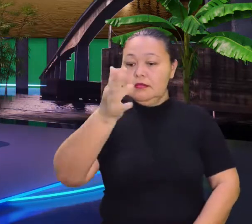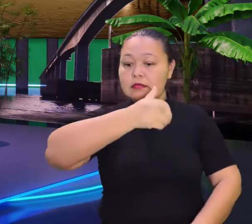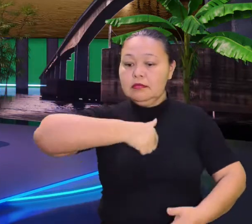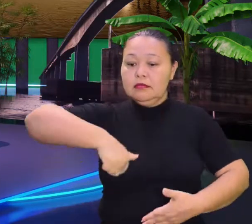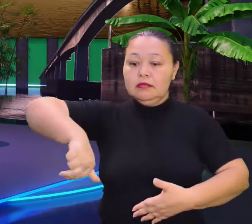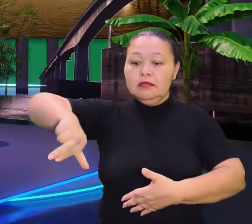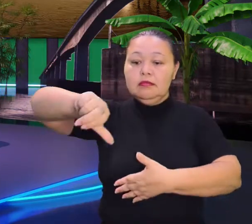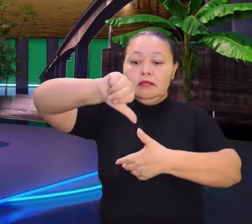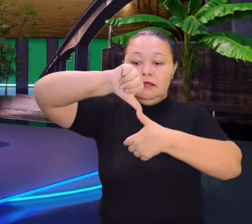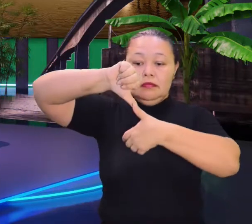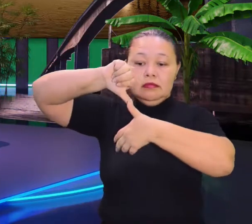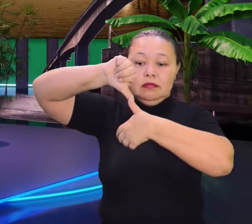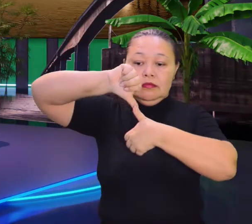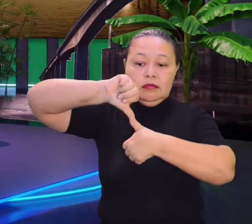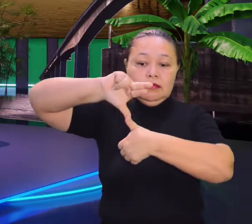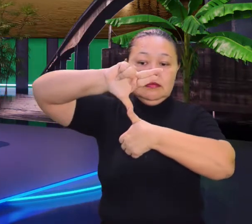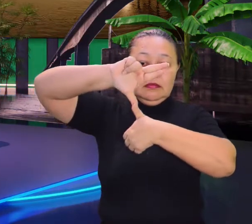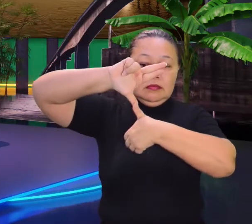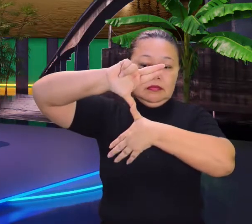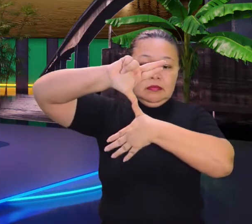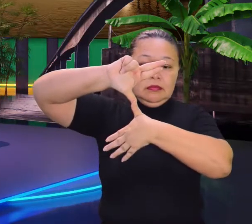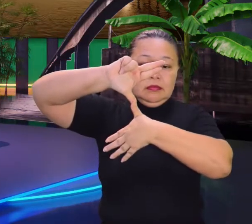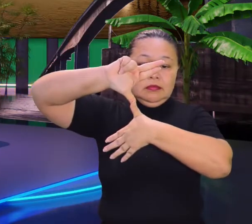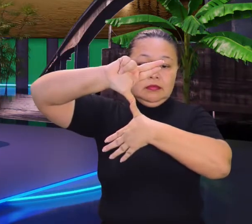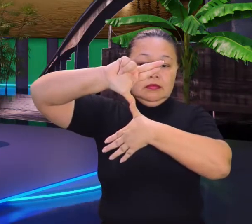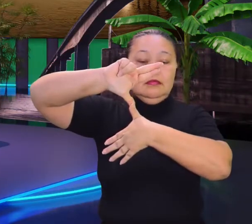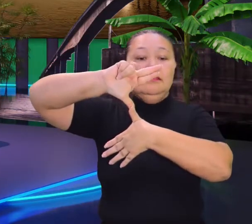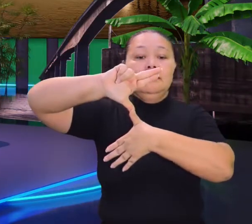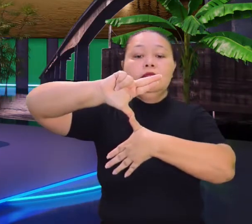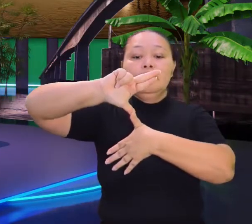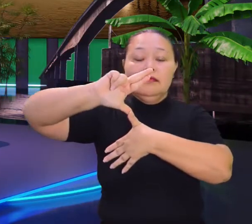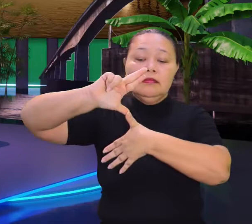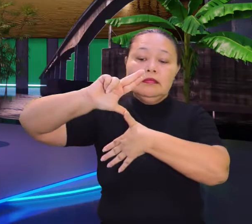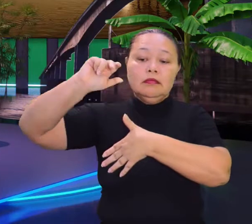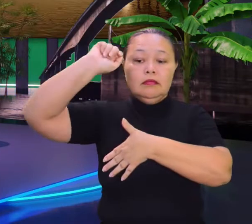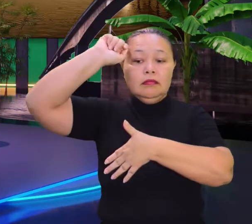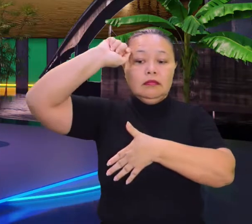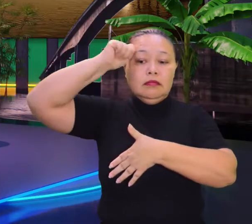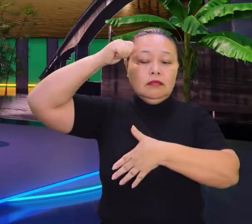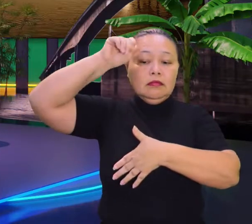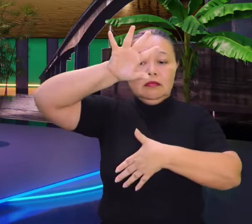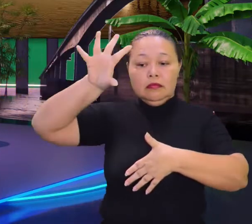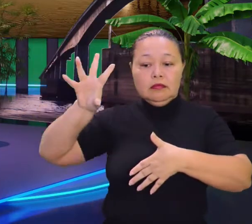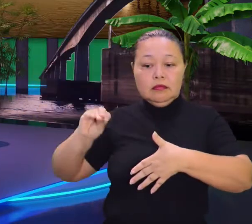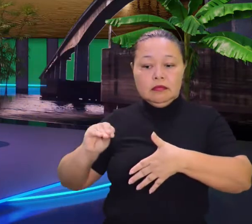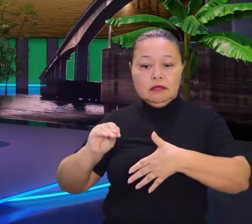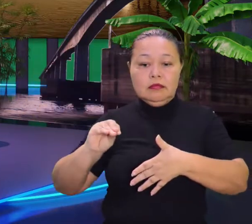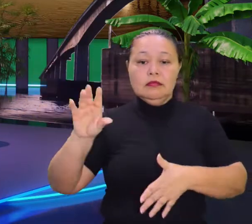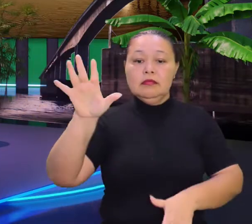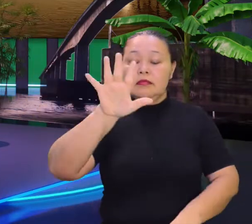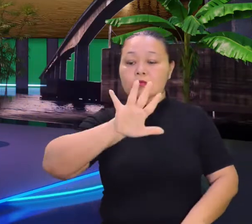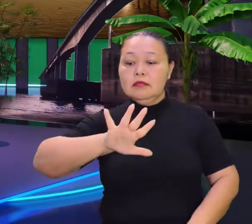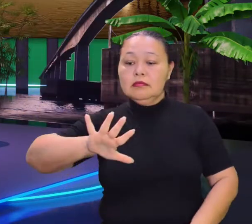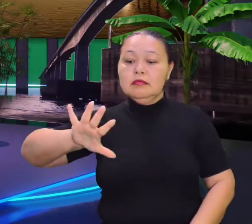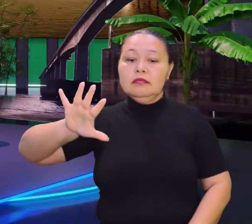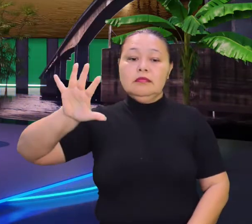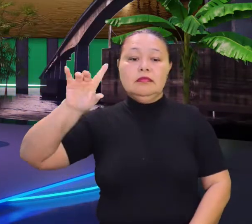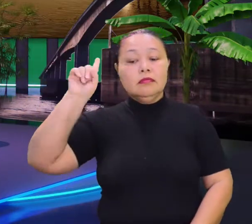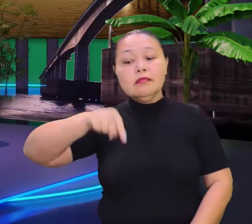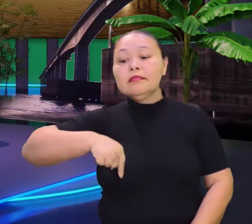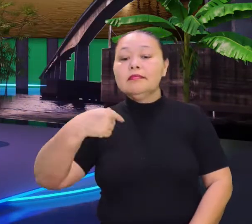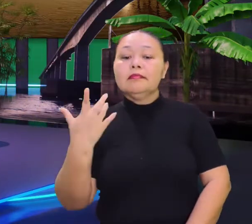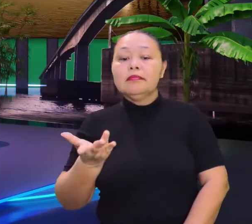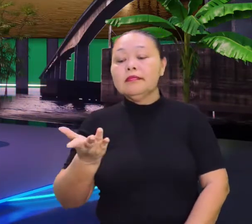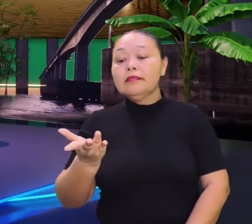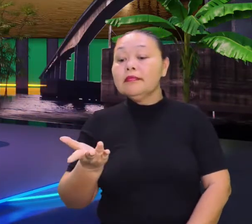Sul, América Latina, Isso mesmo. não é isso? África, Sudeste Asiático, não é isso, Rogério? Muito